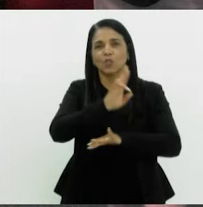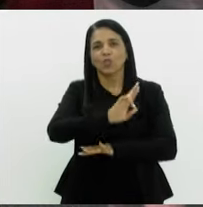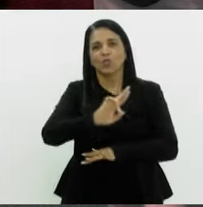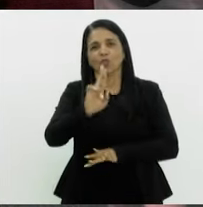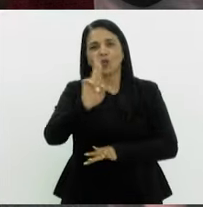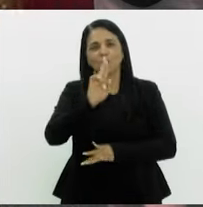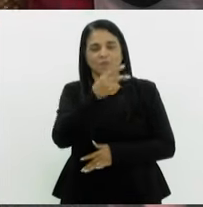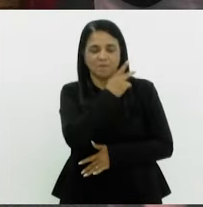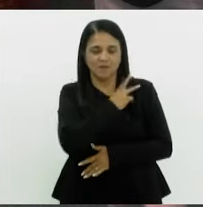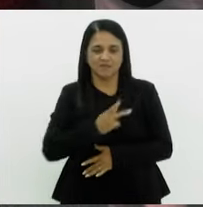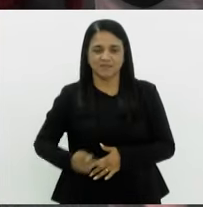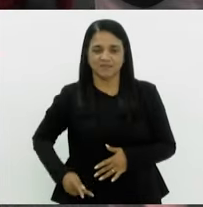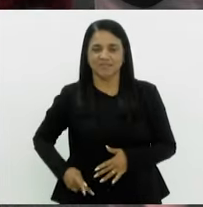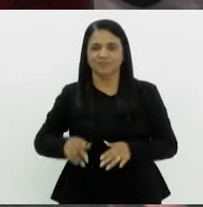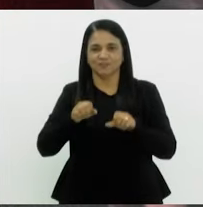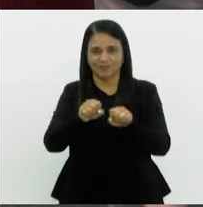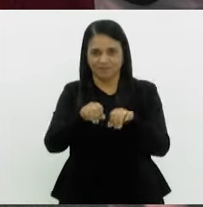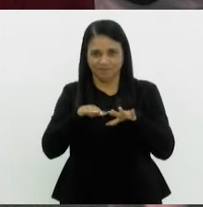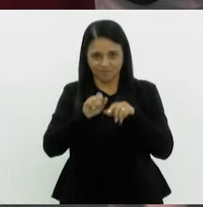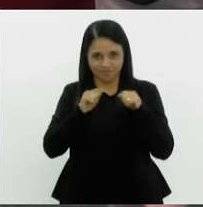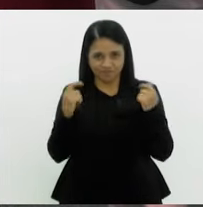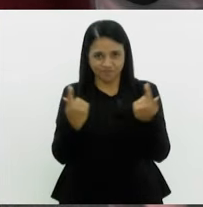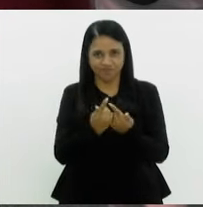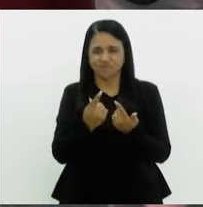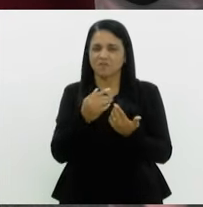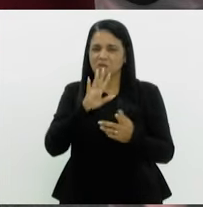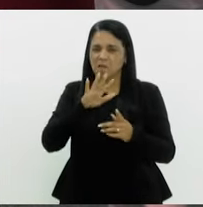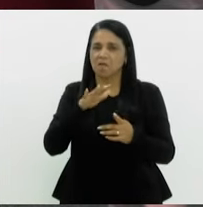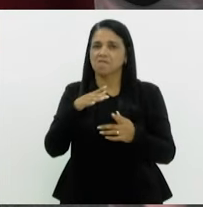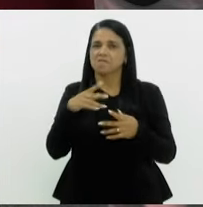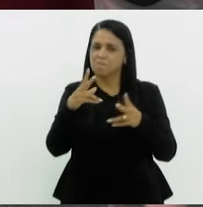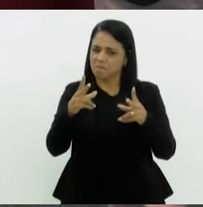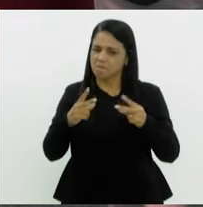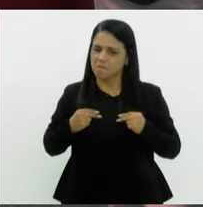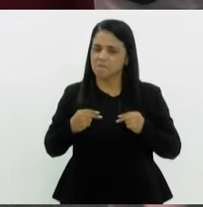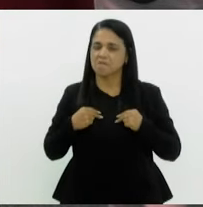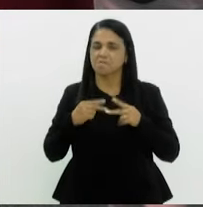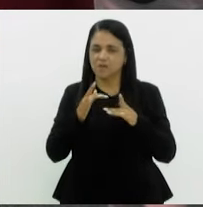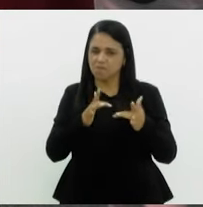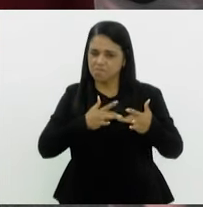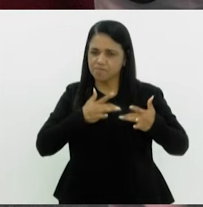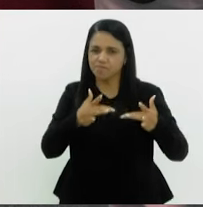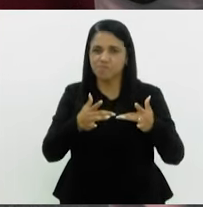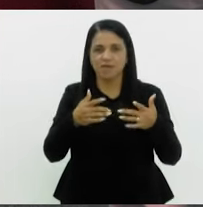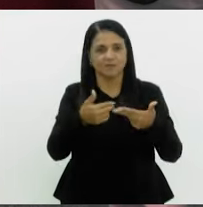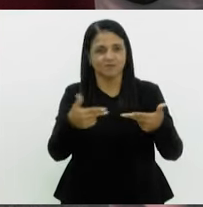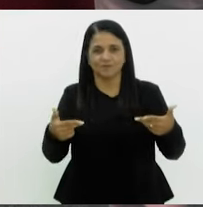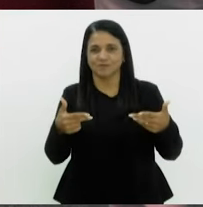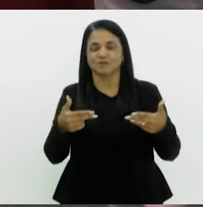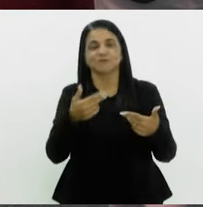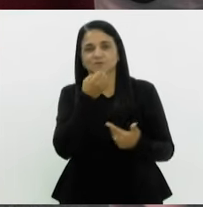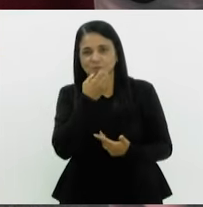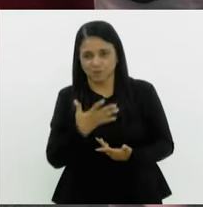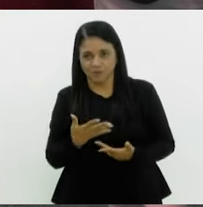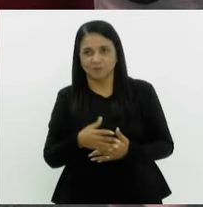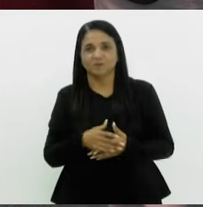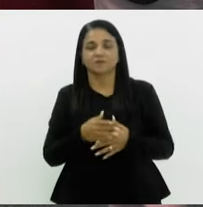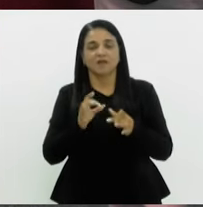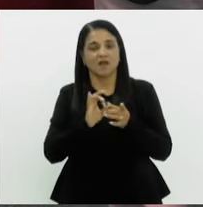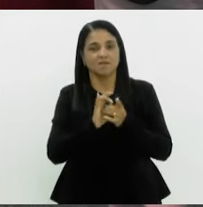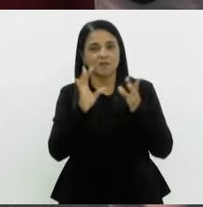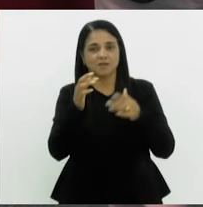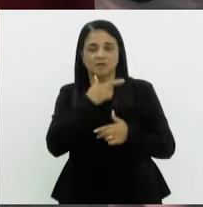do Poder Legislativo do Rio de Janeiro. Vossa Excelência merece, pela sua dedicação a tantas causas boas, inclusive a